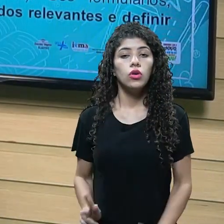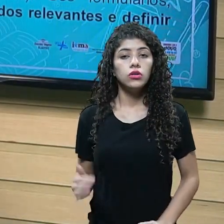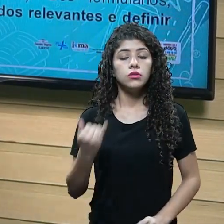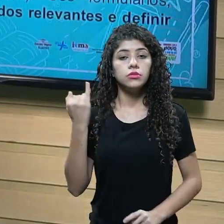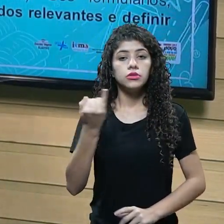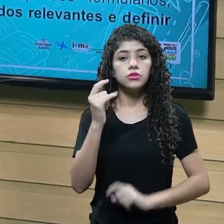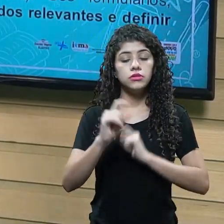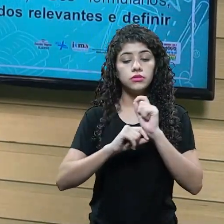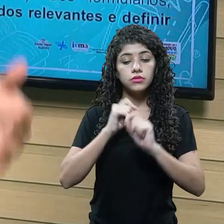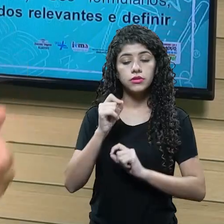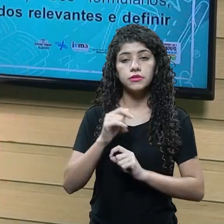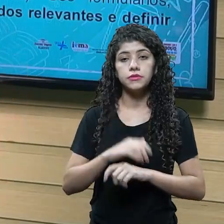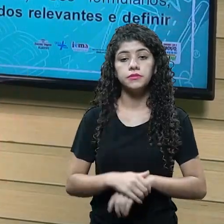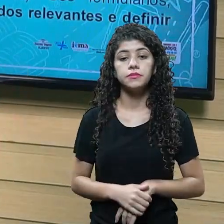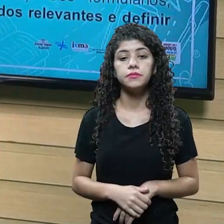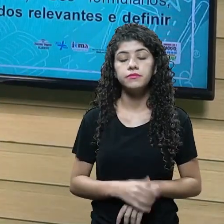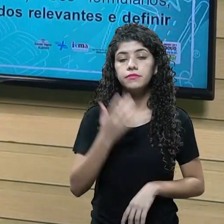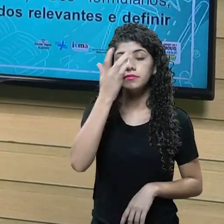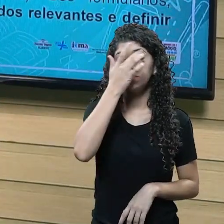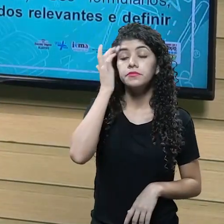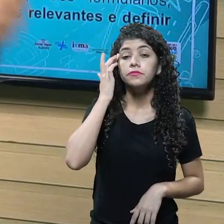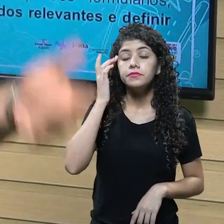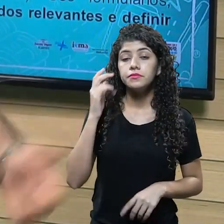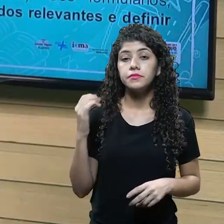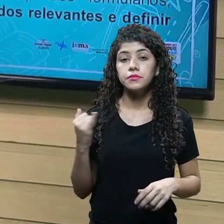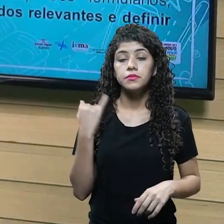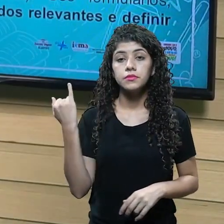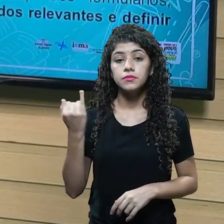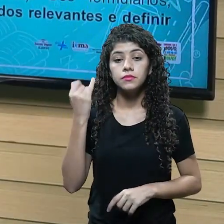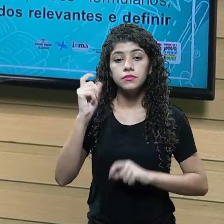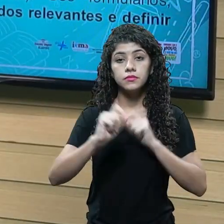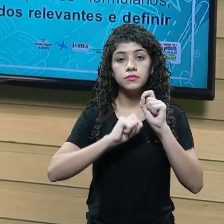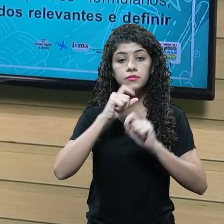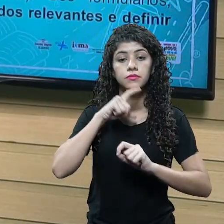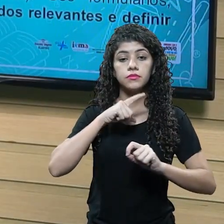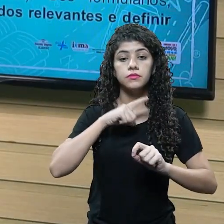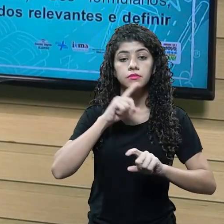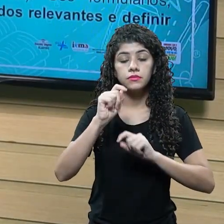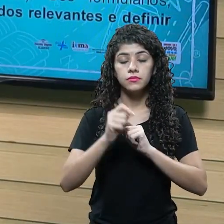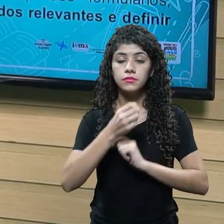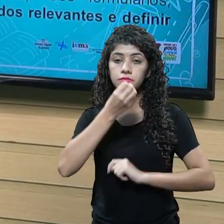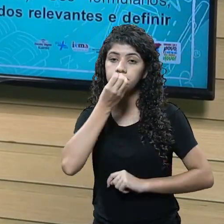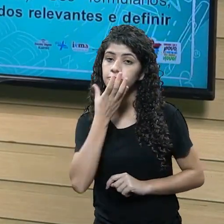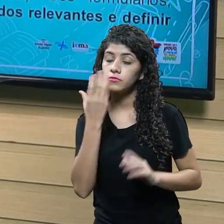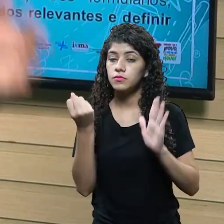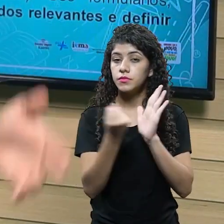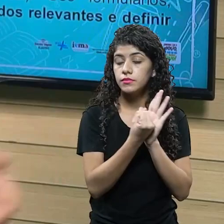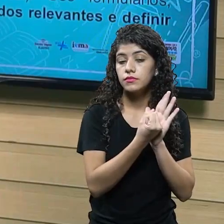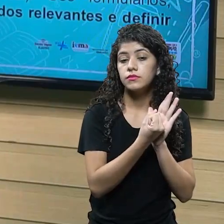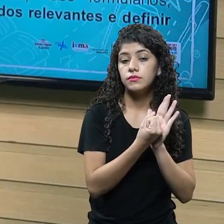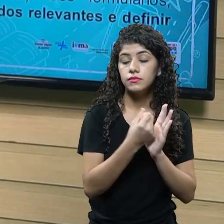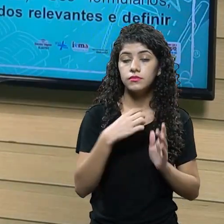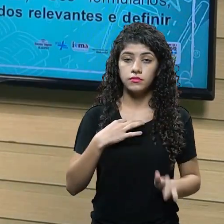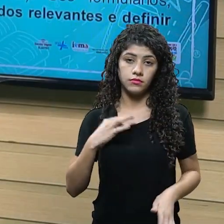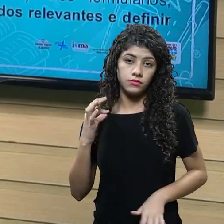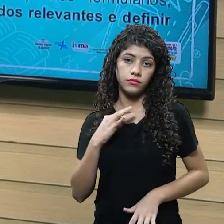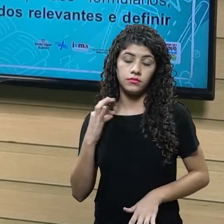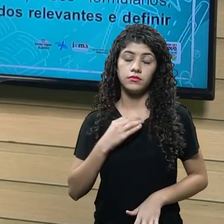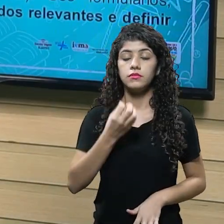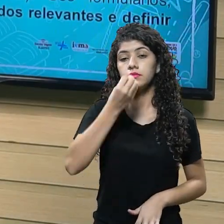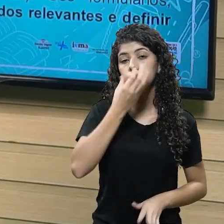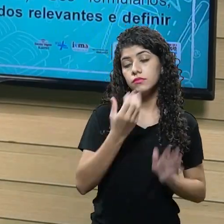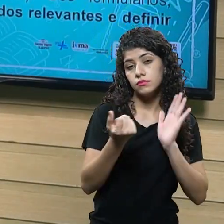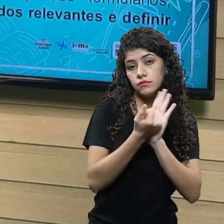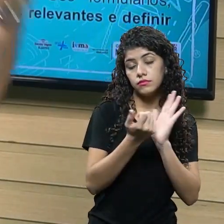Nesse caso, da pessoa de alto padrão, o que é importante para ele? Ter um acessório de uma marca boa, tá? Ter vestimentas de marca boa,